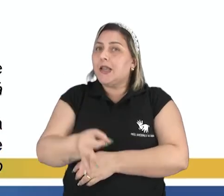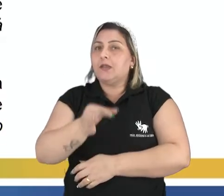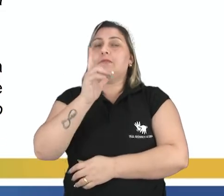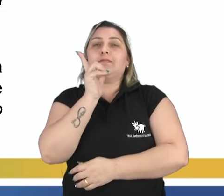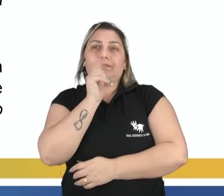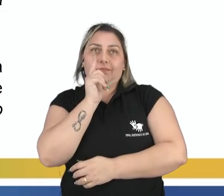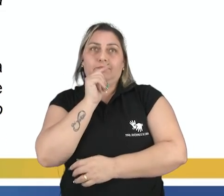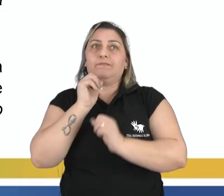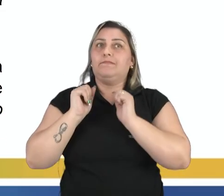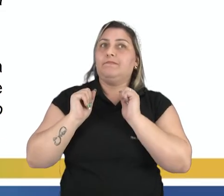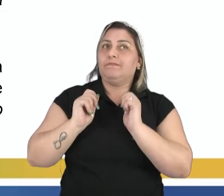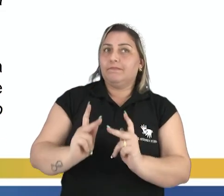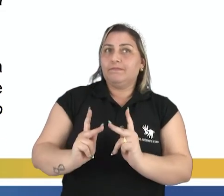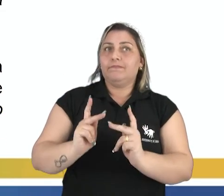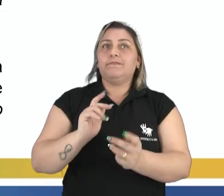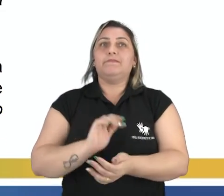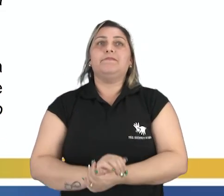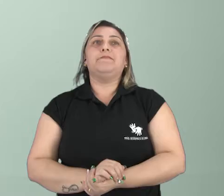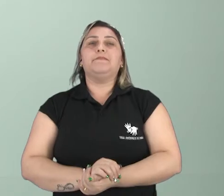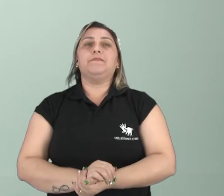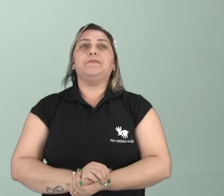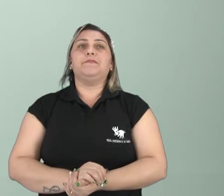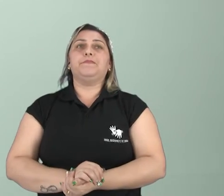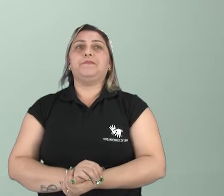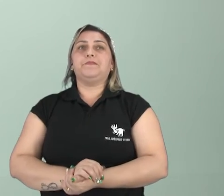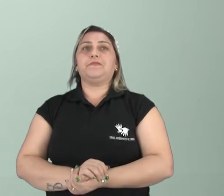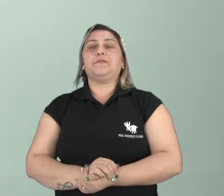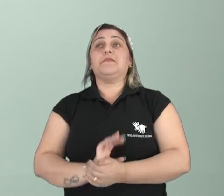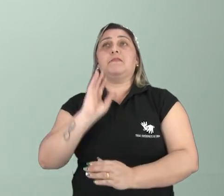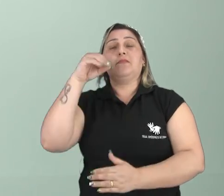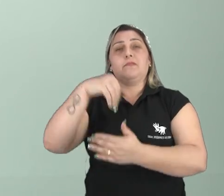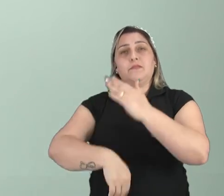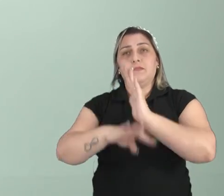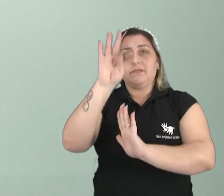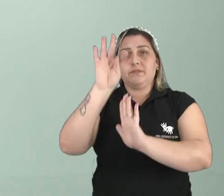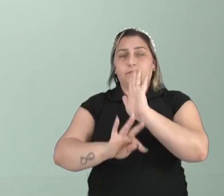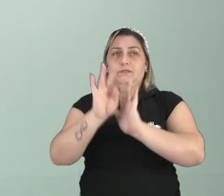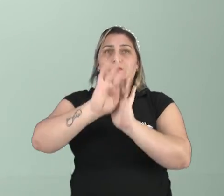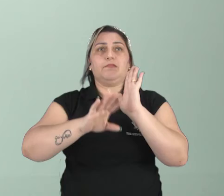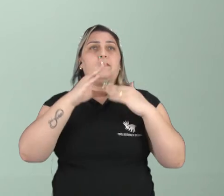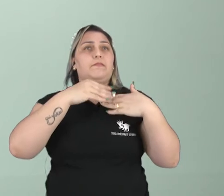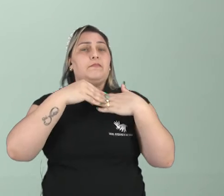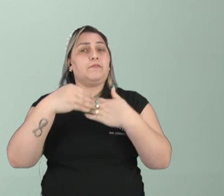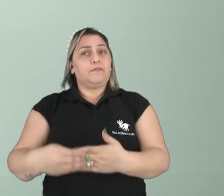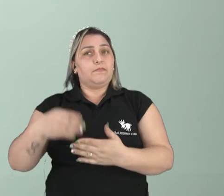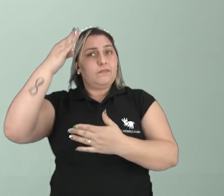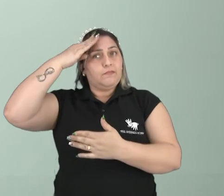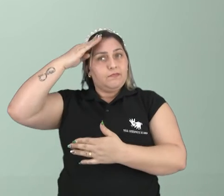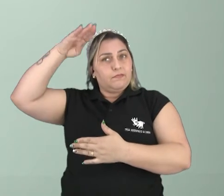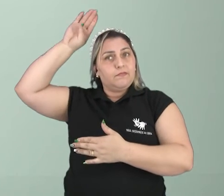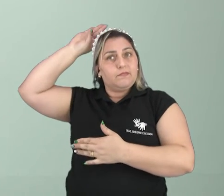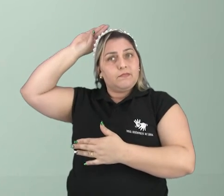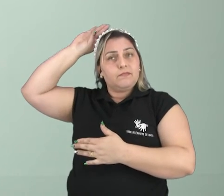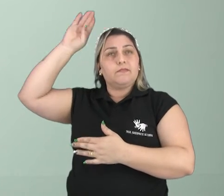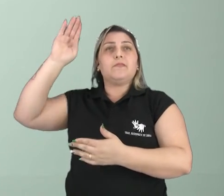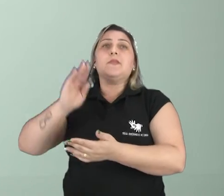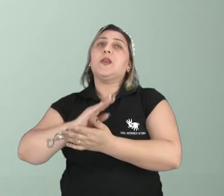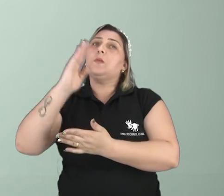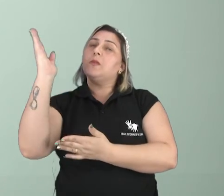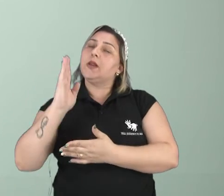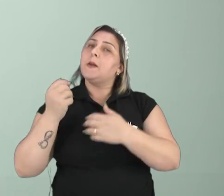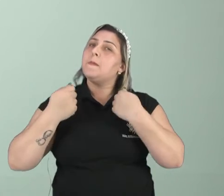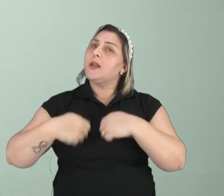tá certo? Então, dentro daquele texto ali, ele traz, a tese dele é essa, que o brasileiro precisa